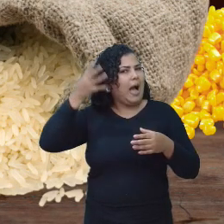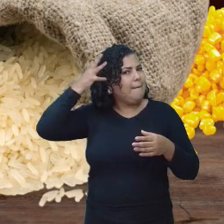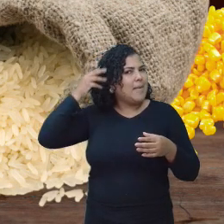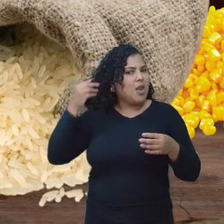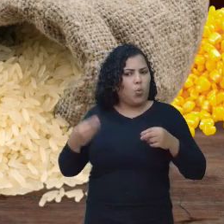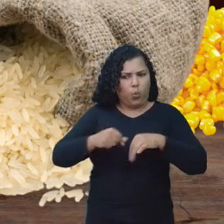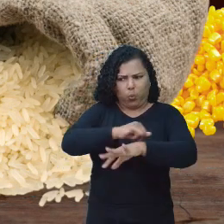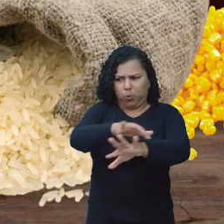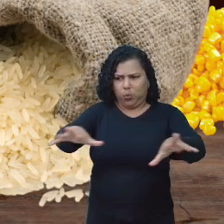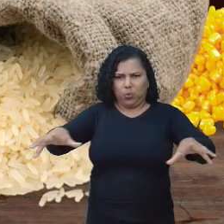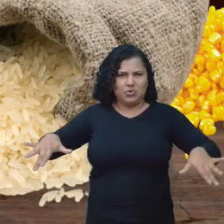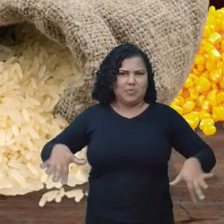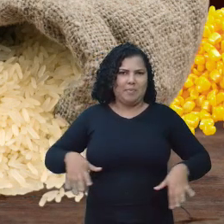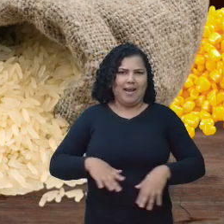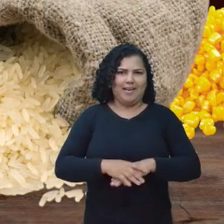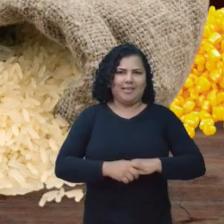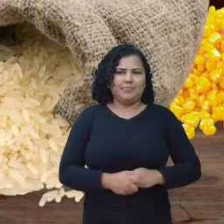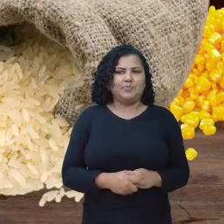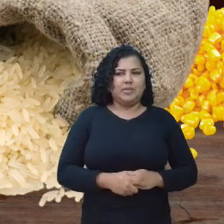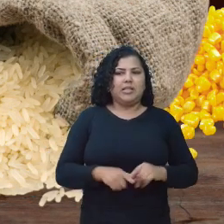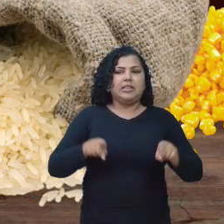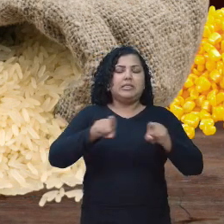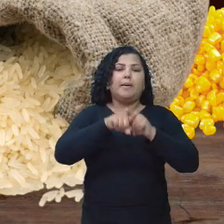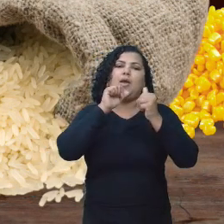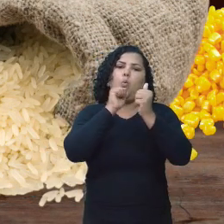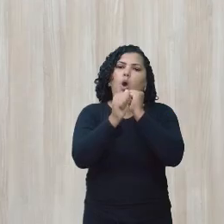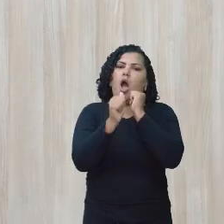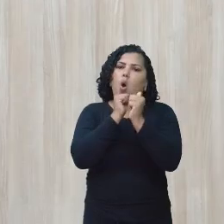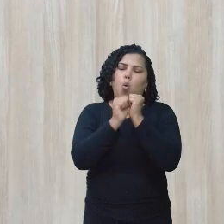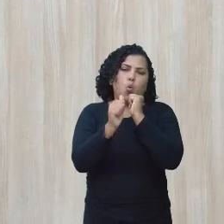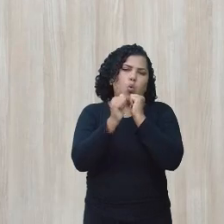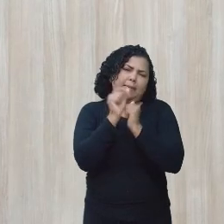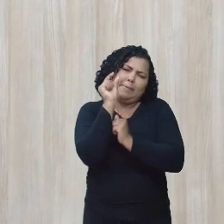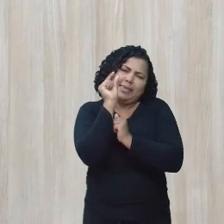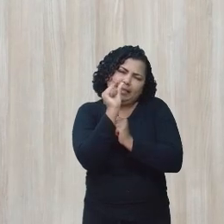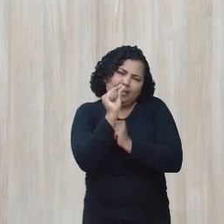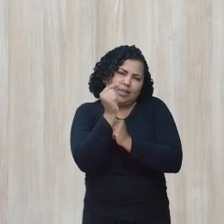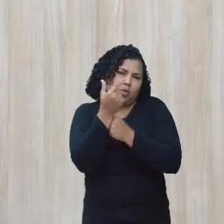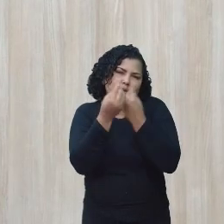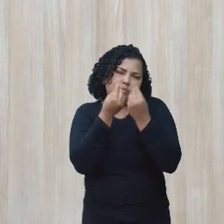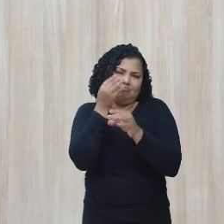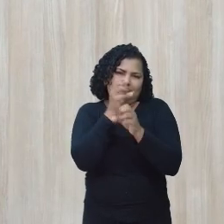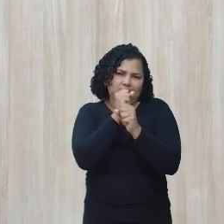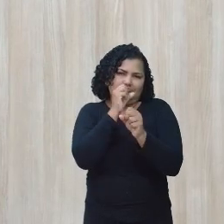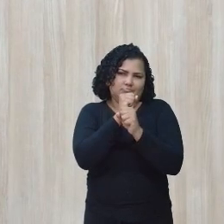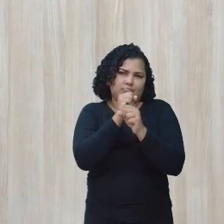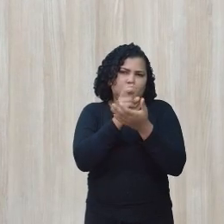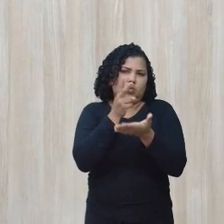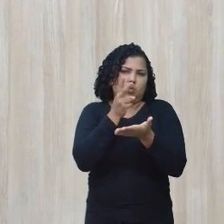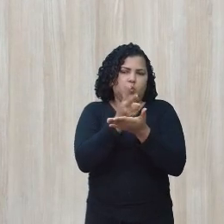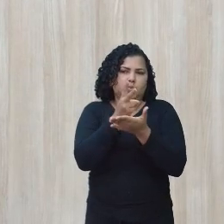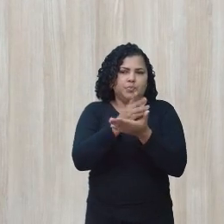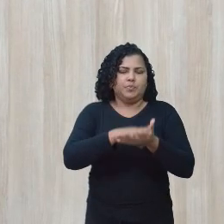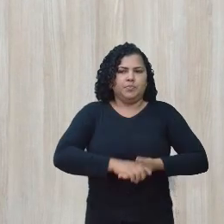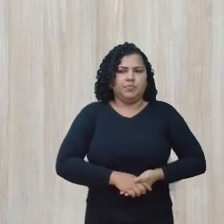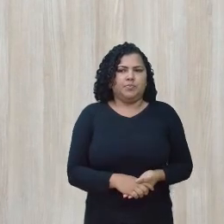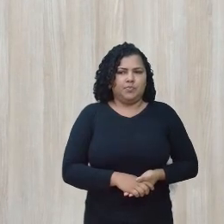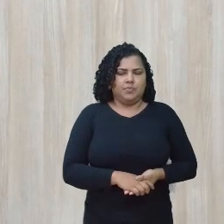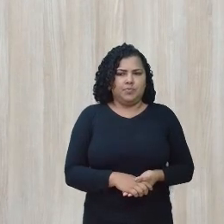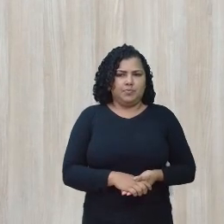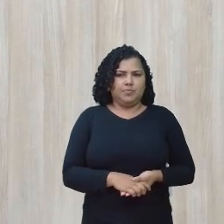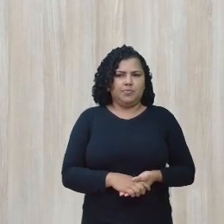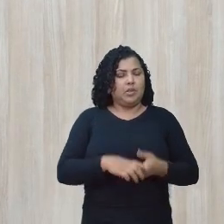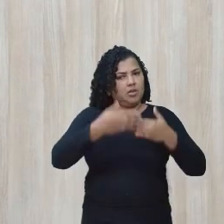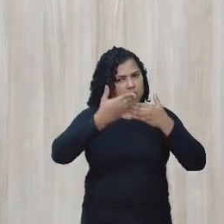o arroz também incontável, menor do que o caroço de fava. E aí seguimos nesse raciocínio. Bom, indo para